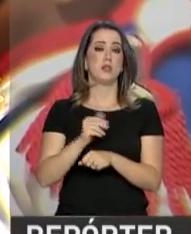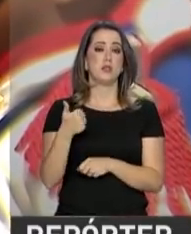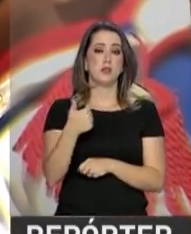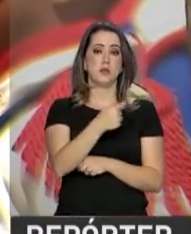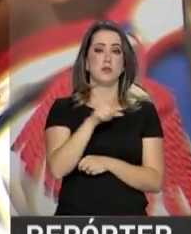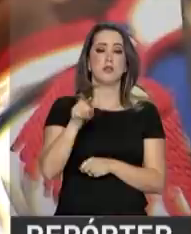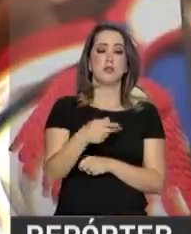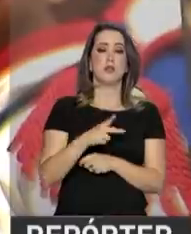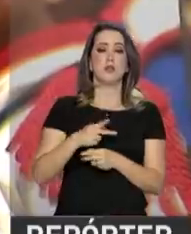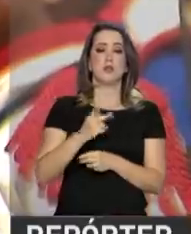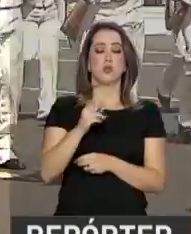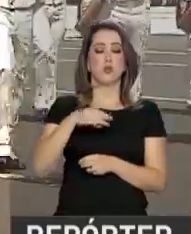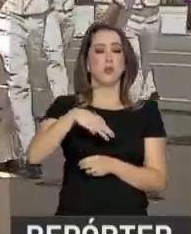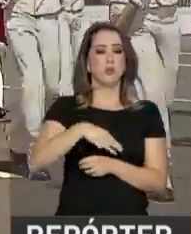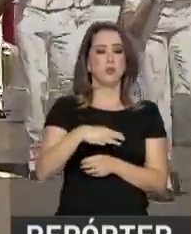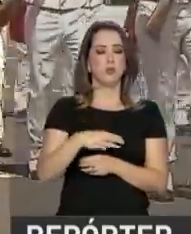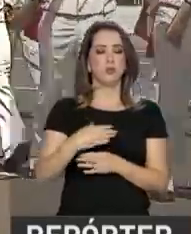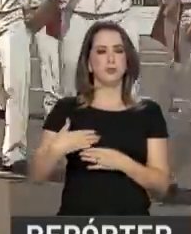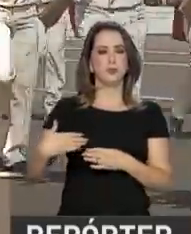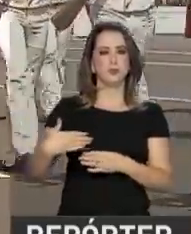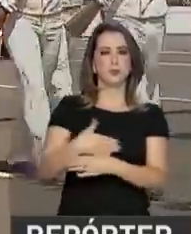mil quilômetros de fronteira.